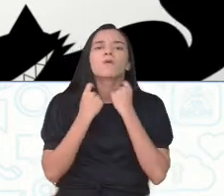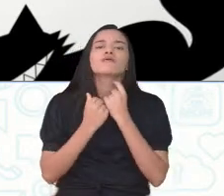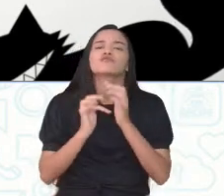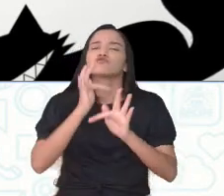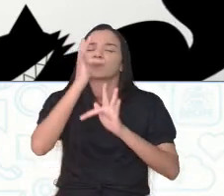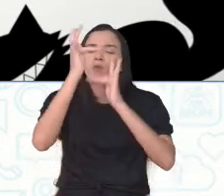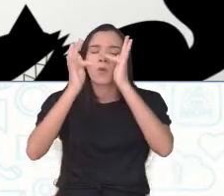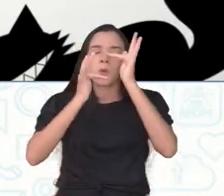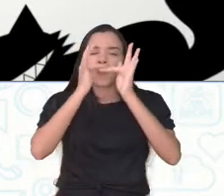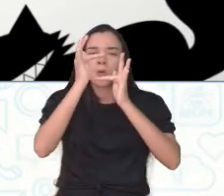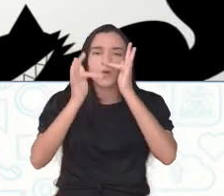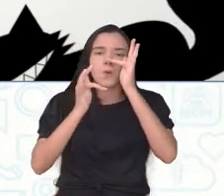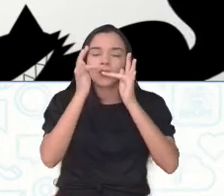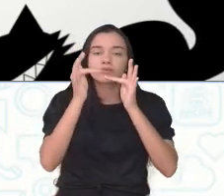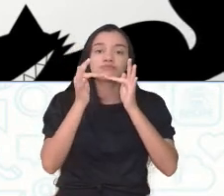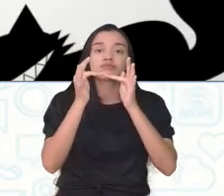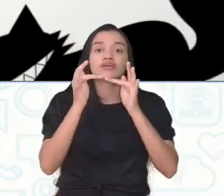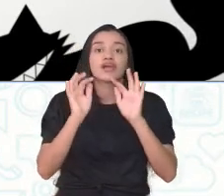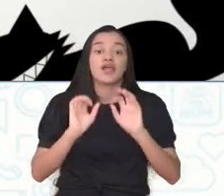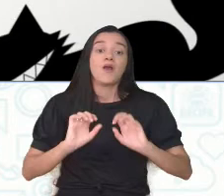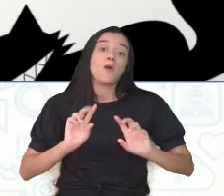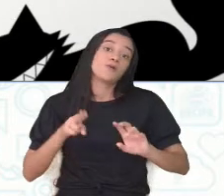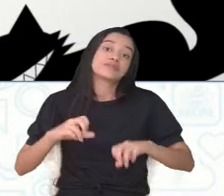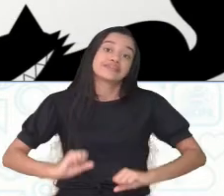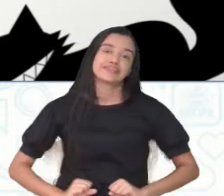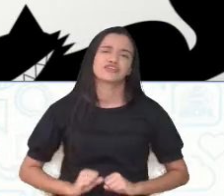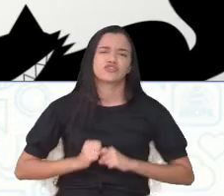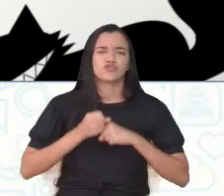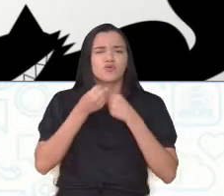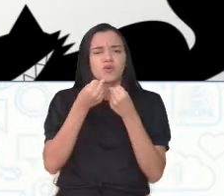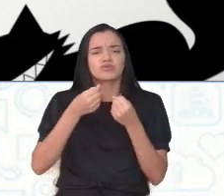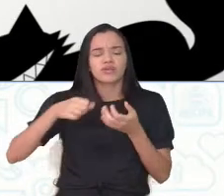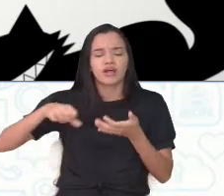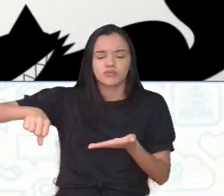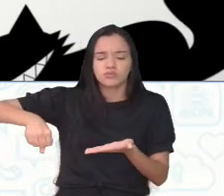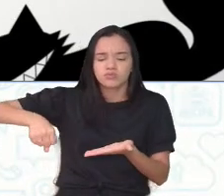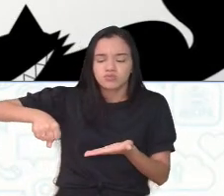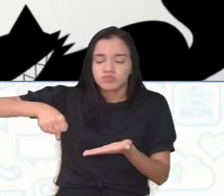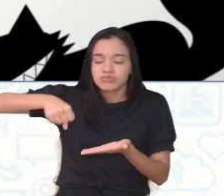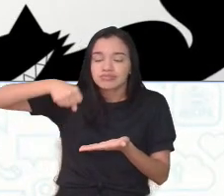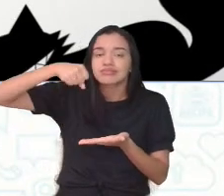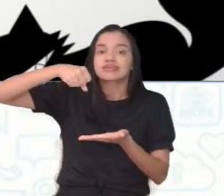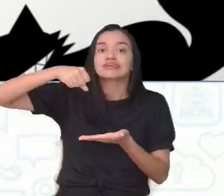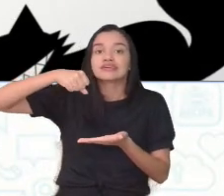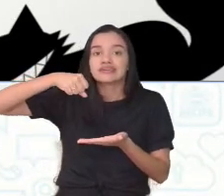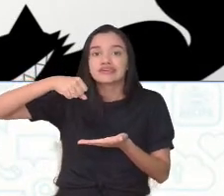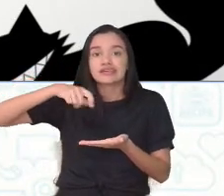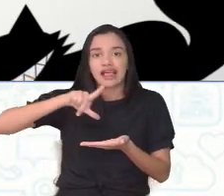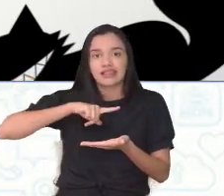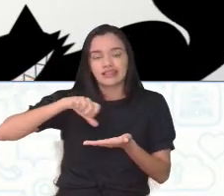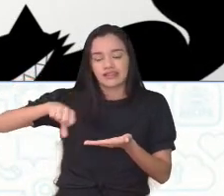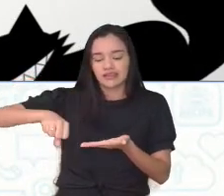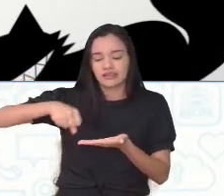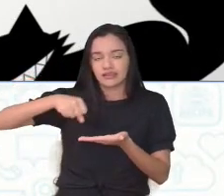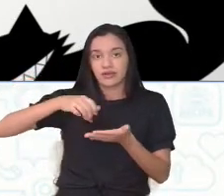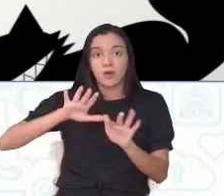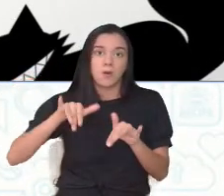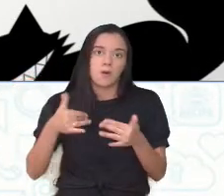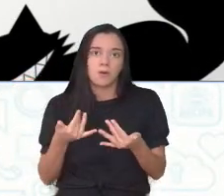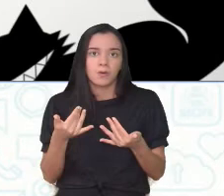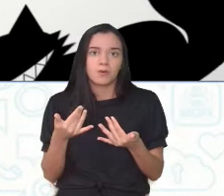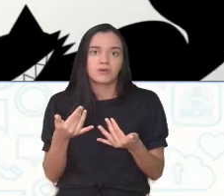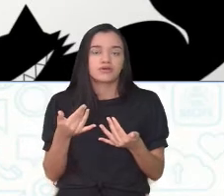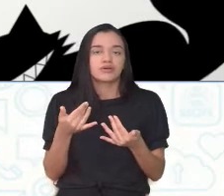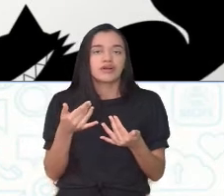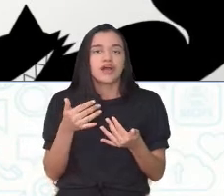margaridas era mais forte do que o esforço de ter de levantar a colher, de ter que levantar e colher as